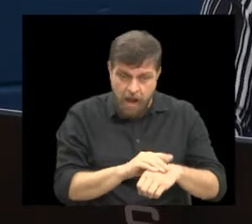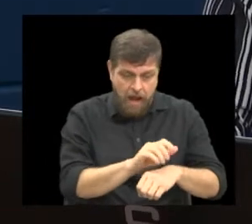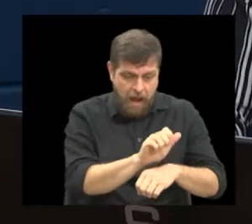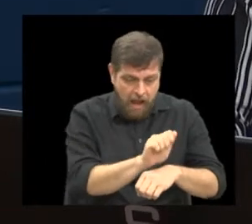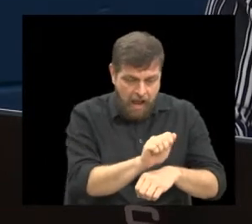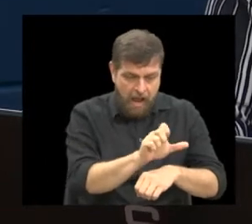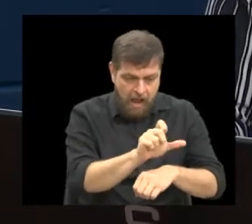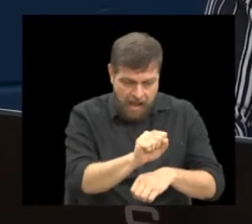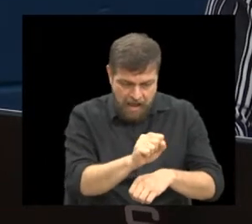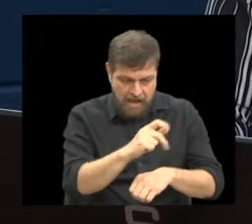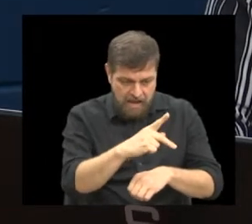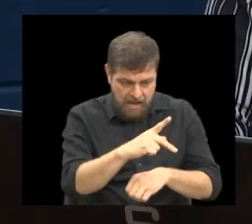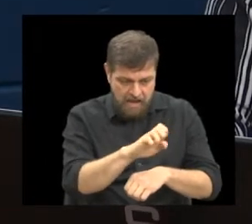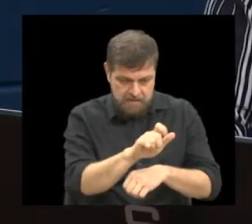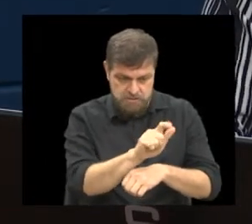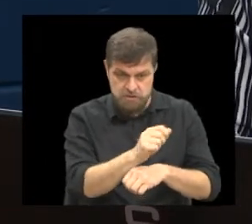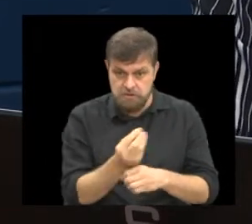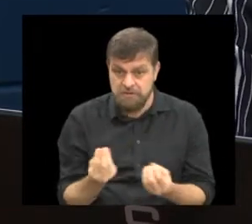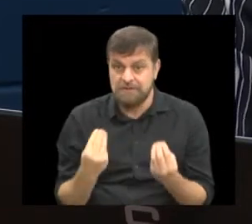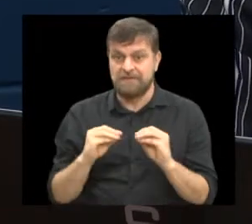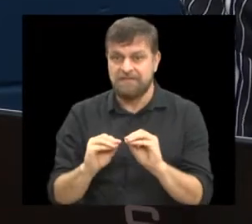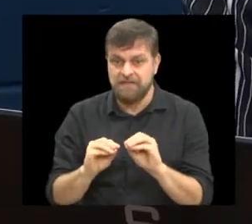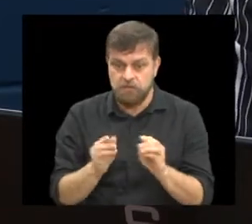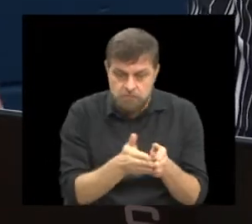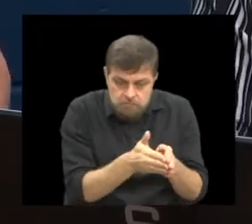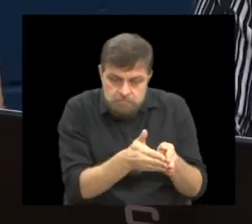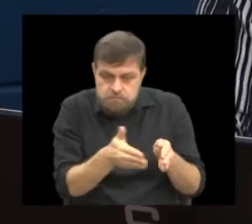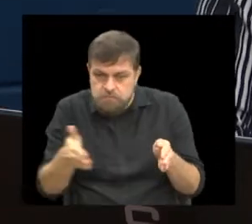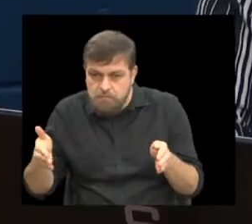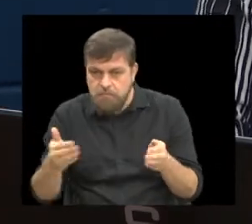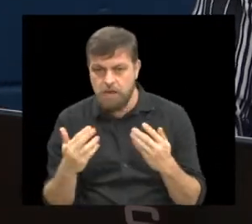dentro do espectro do autismo.